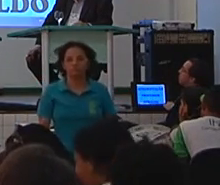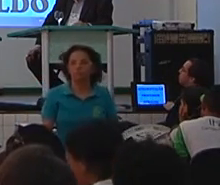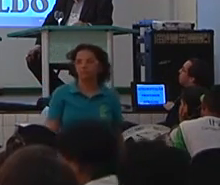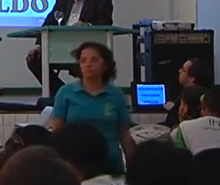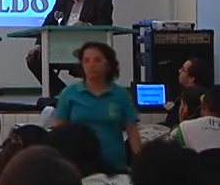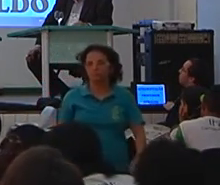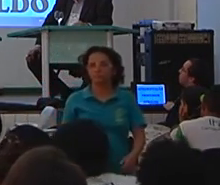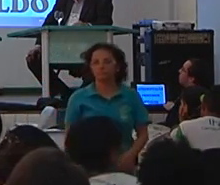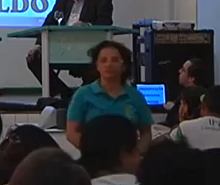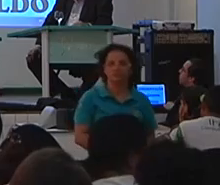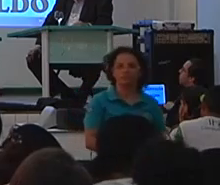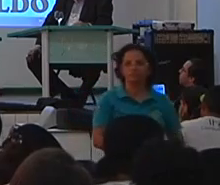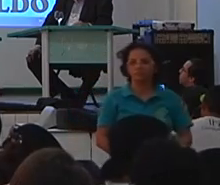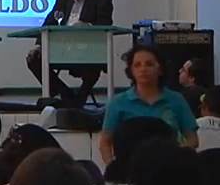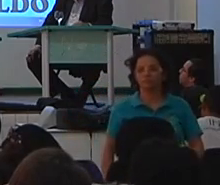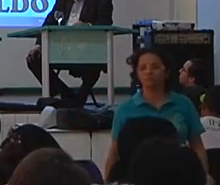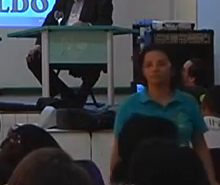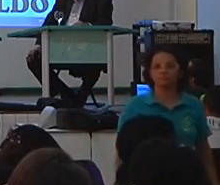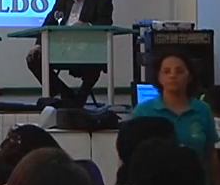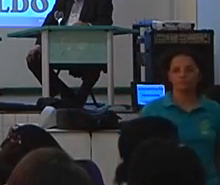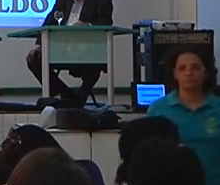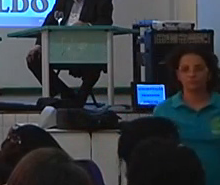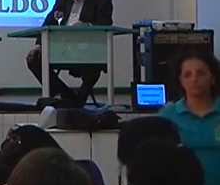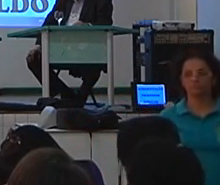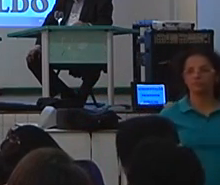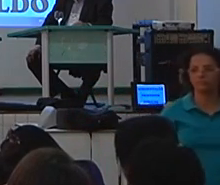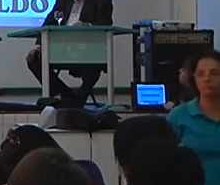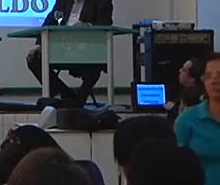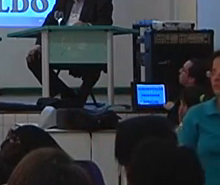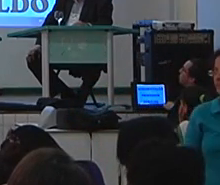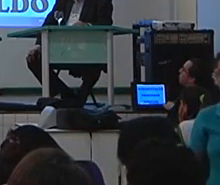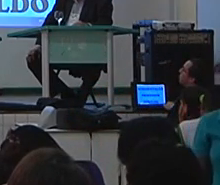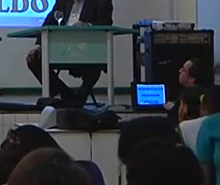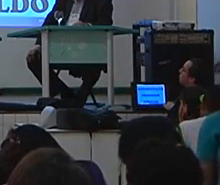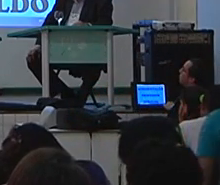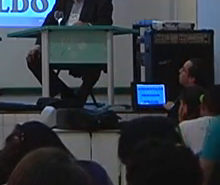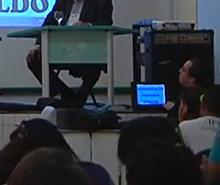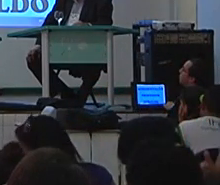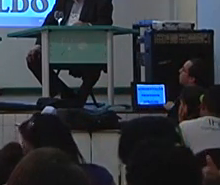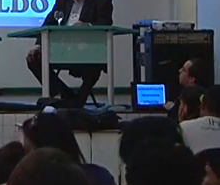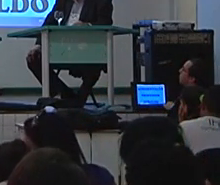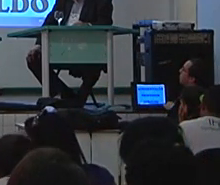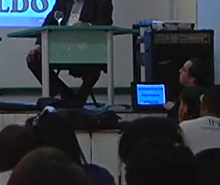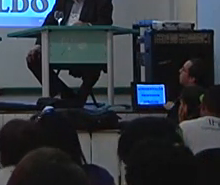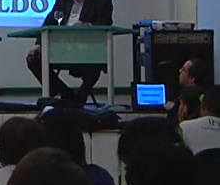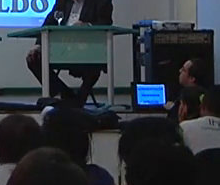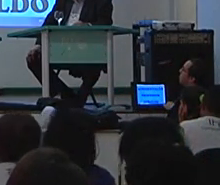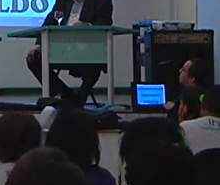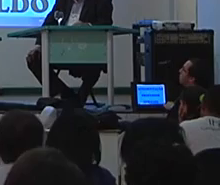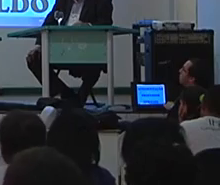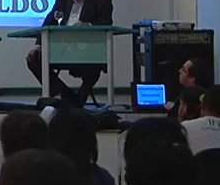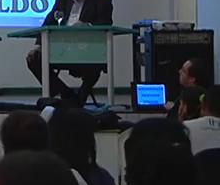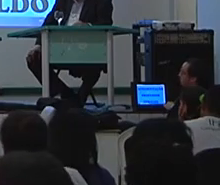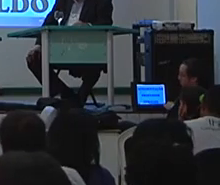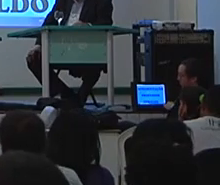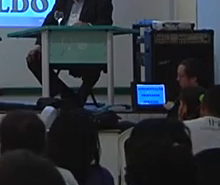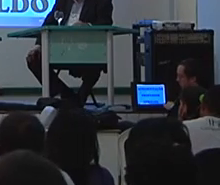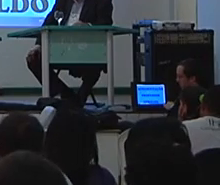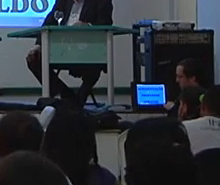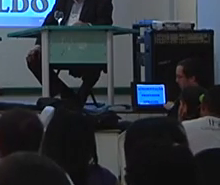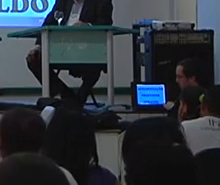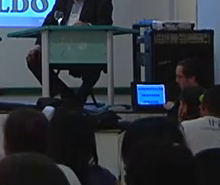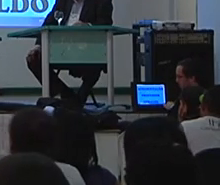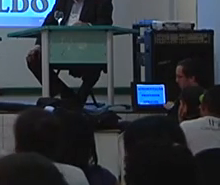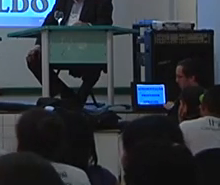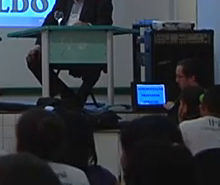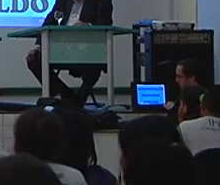Há 2 candidatos aqui, cujos mandatos não implementaram o que eles estão colocando aqui. Agora presta atenção